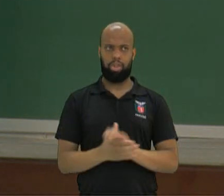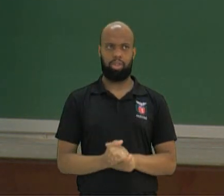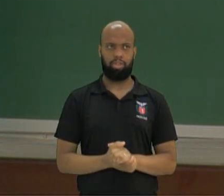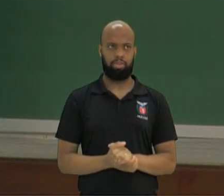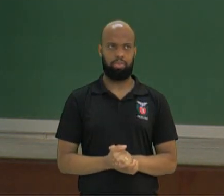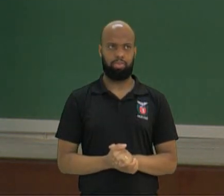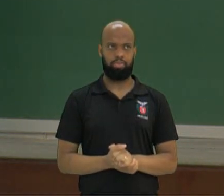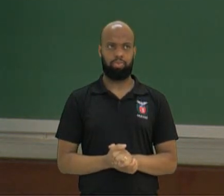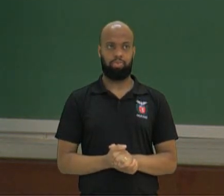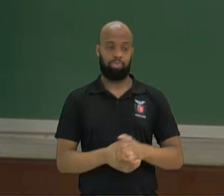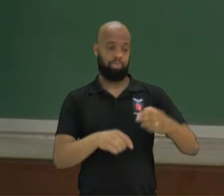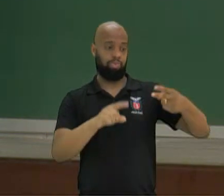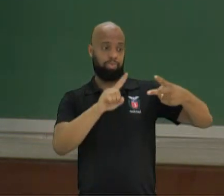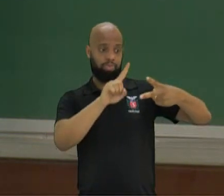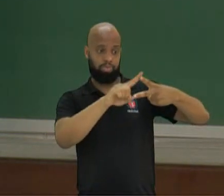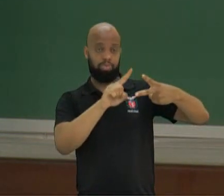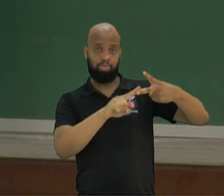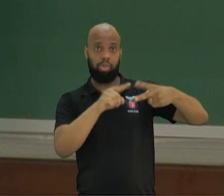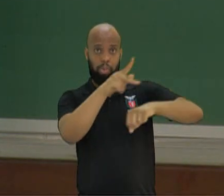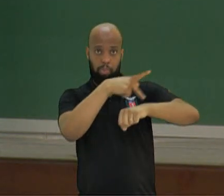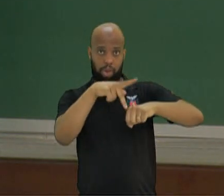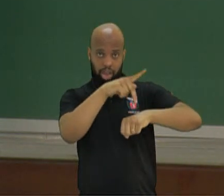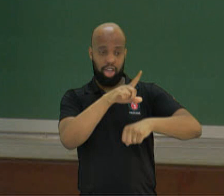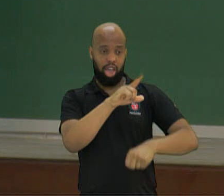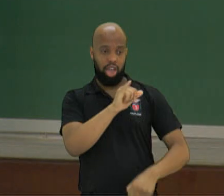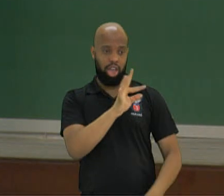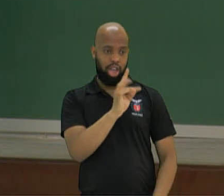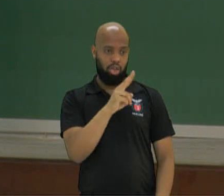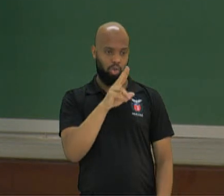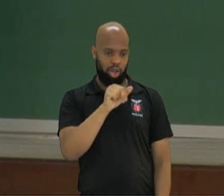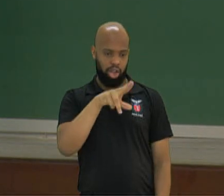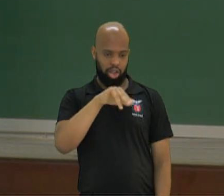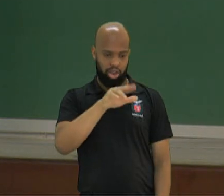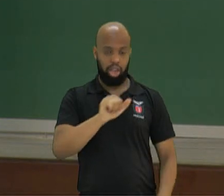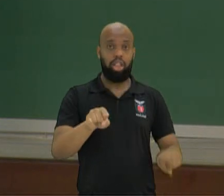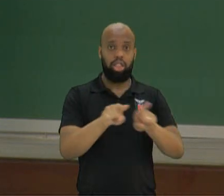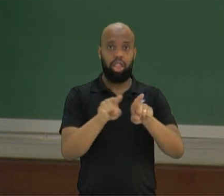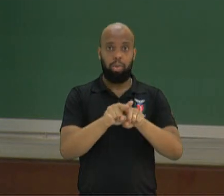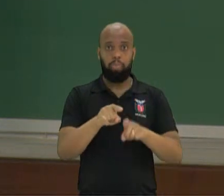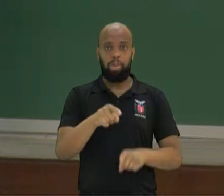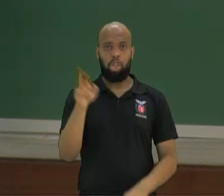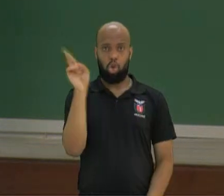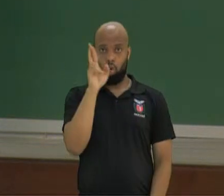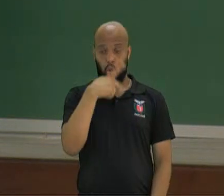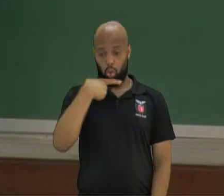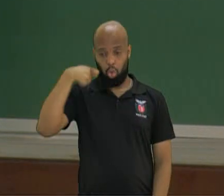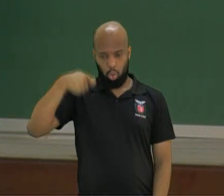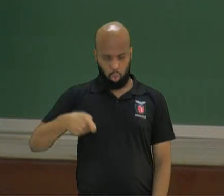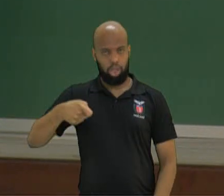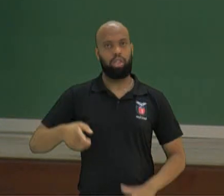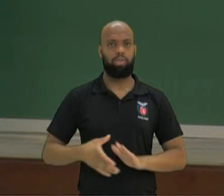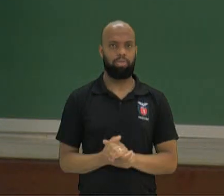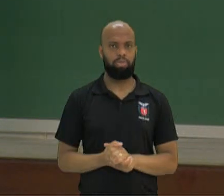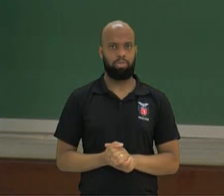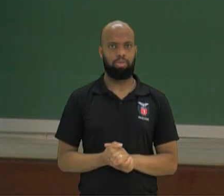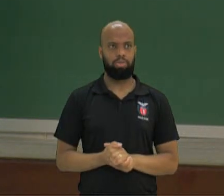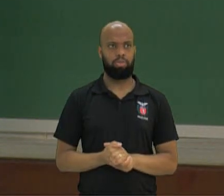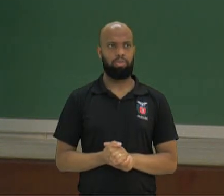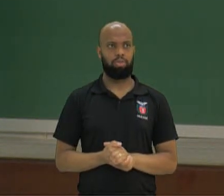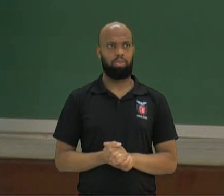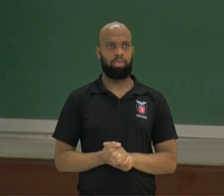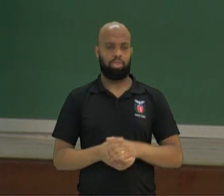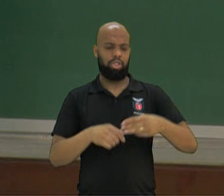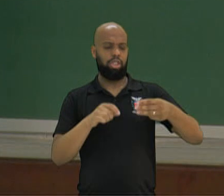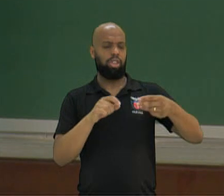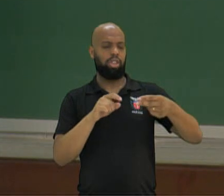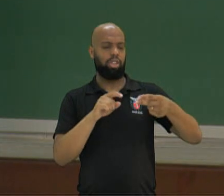and the Russian participants. Os participantes da Lituânia e da Rússia. Who said love is important? Quem disse que o amor é